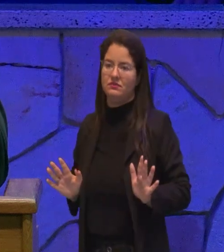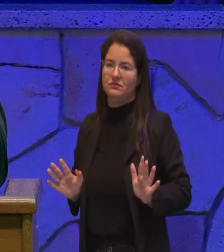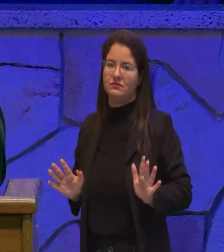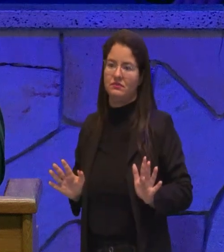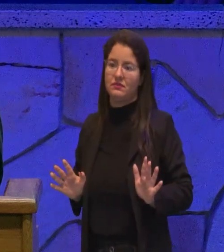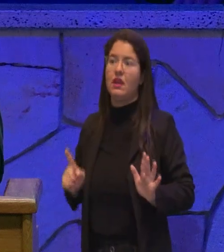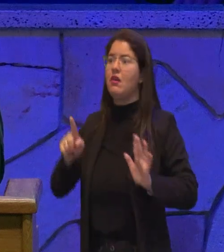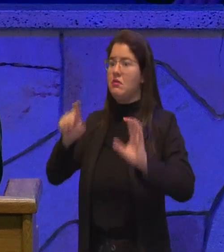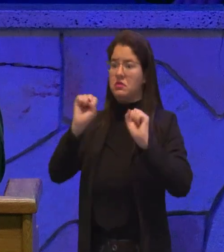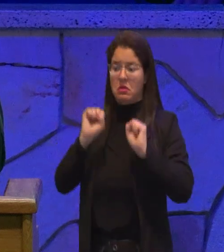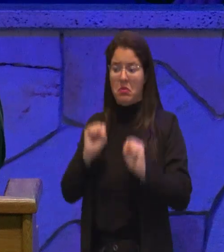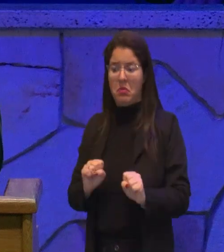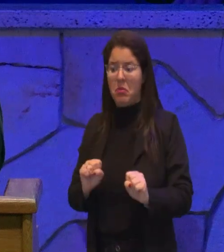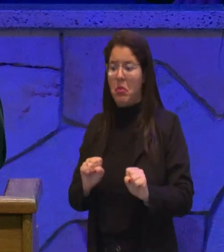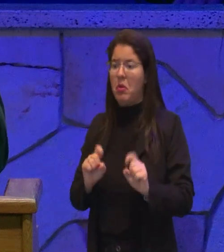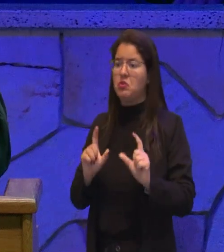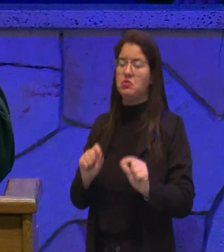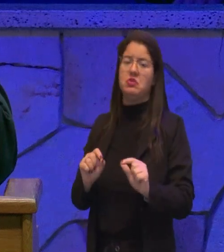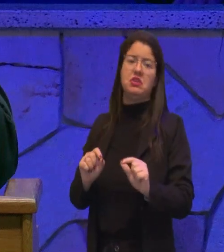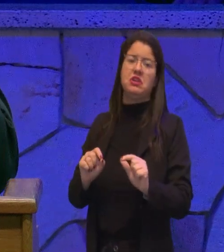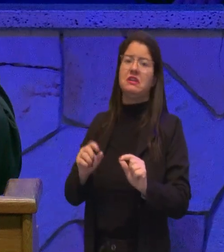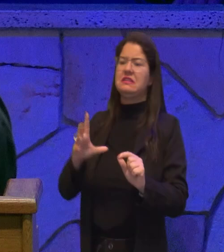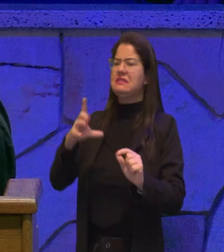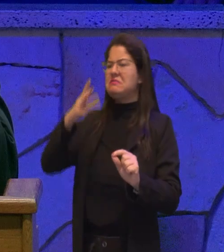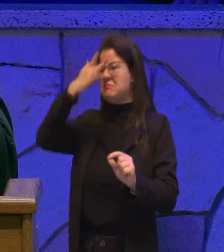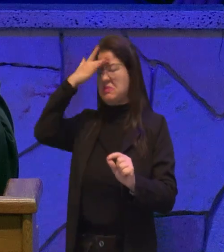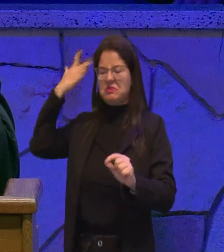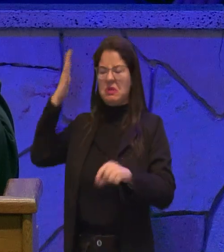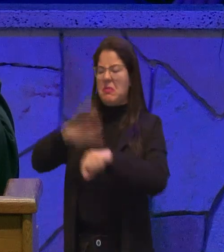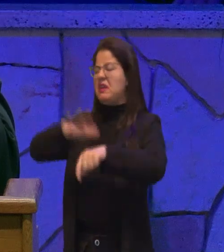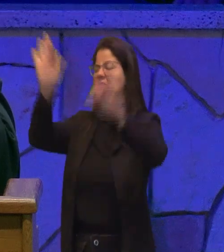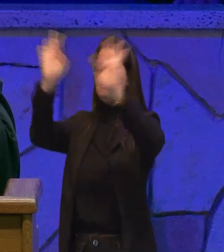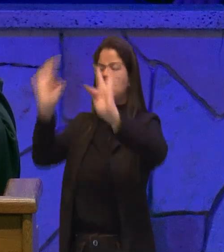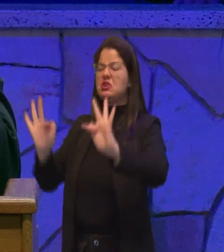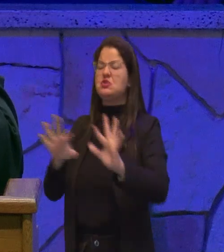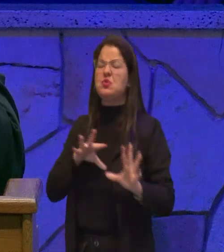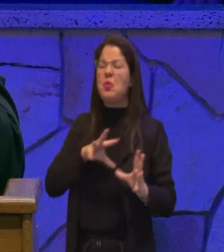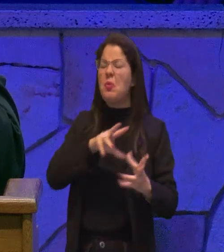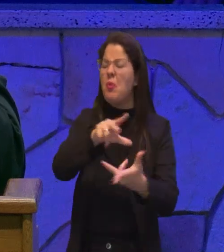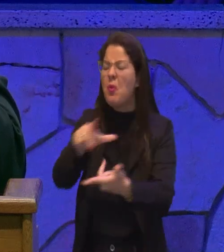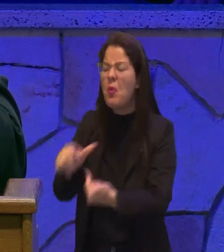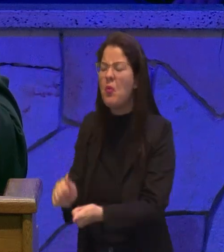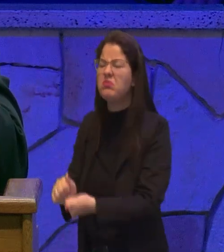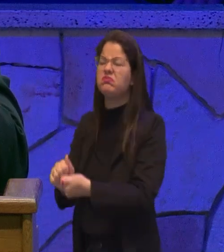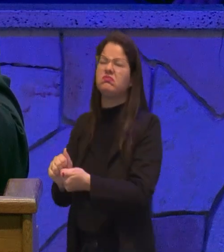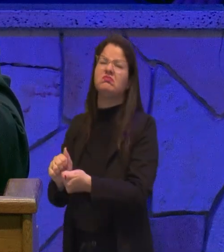Você poderia se tornar a pessoa mais feliz da face da terra, não se